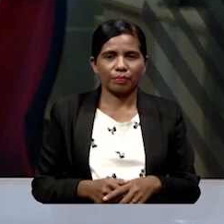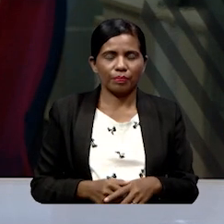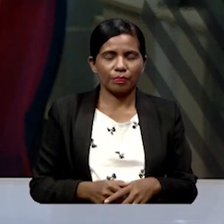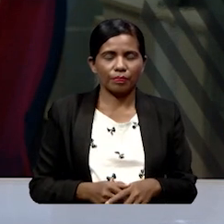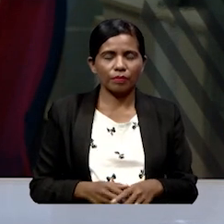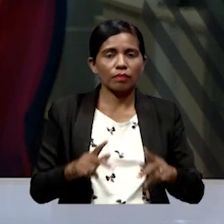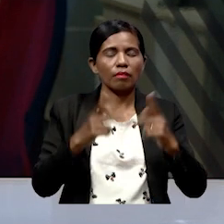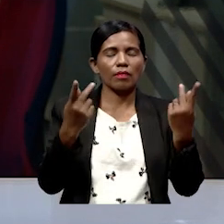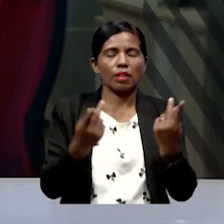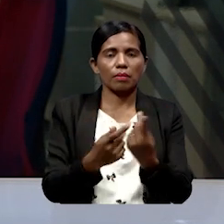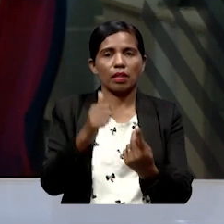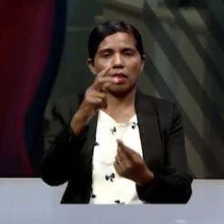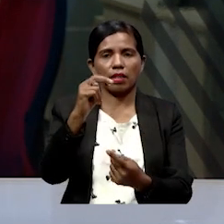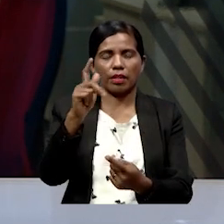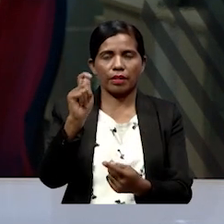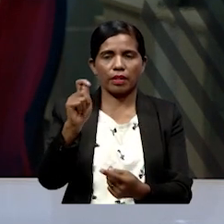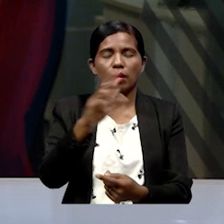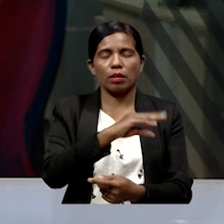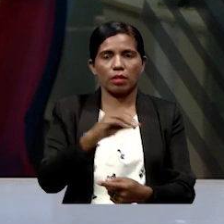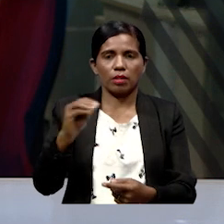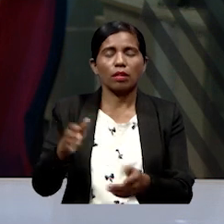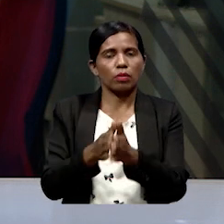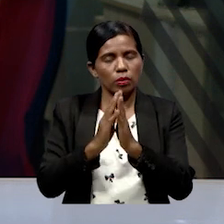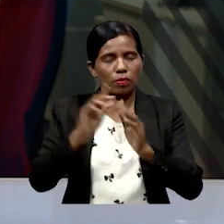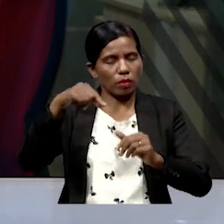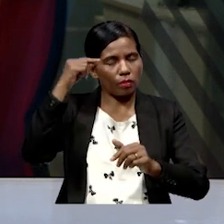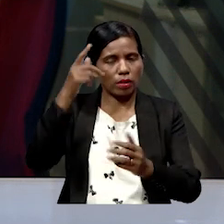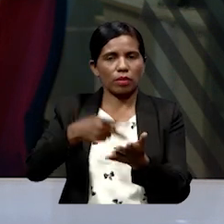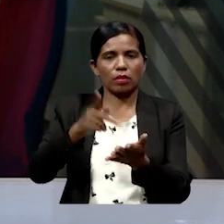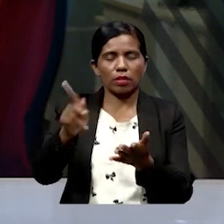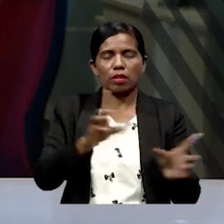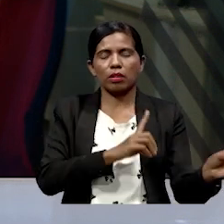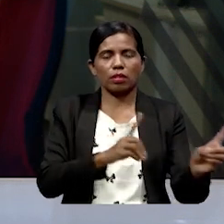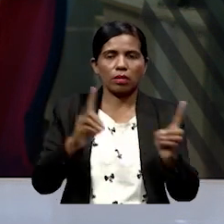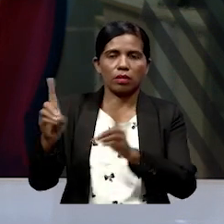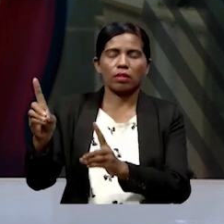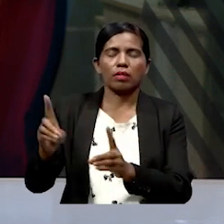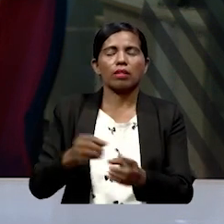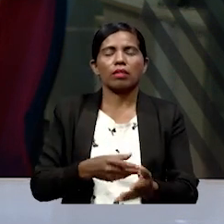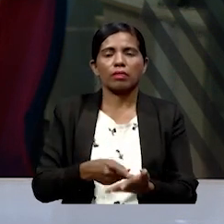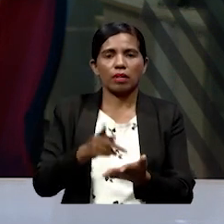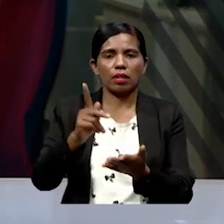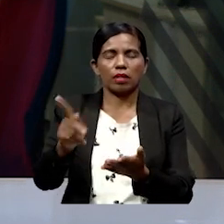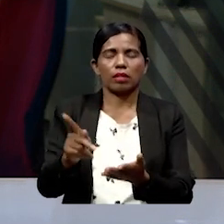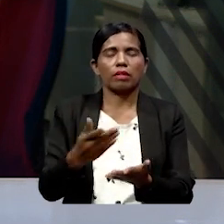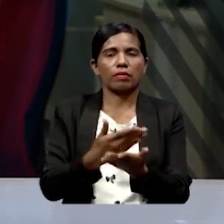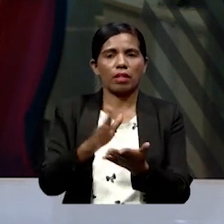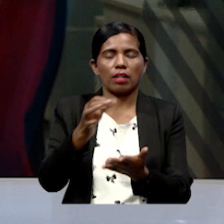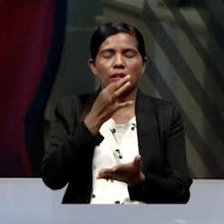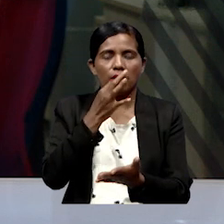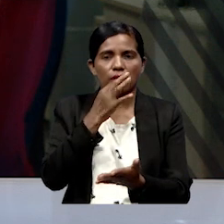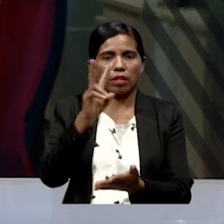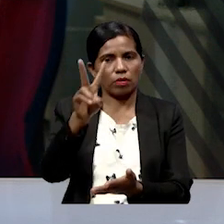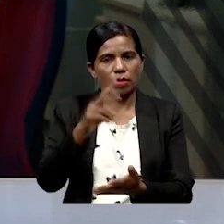Companhia Kakanda Ando Putra, Russo Governo atu halo pagamento, molok implementa cesta básica fase da ruak.